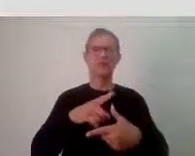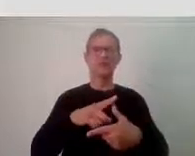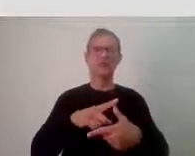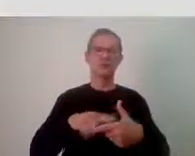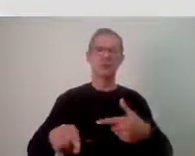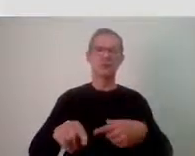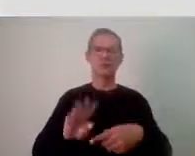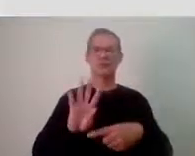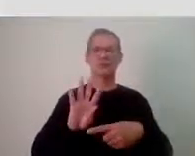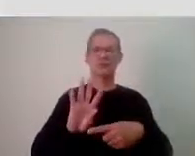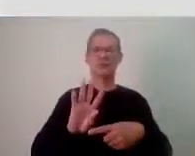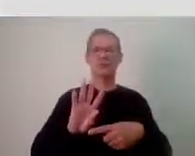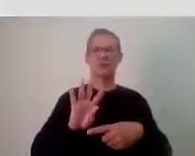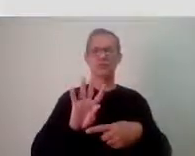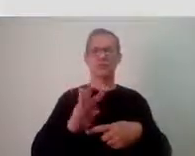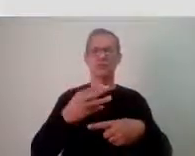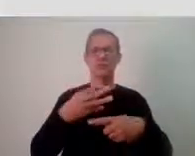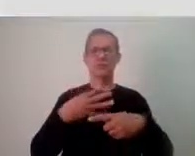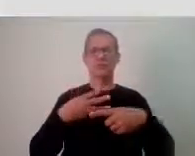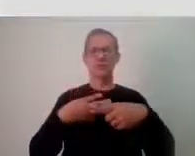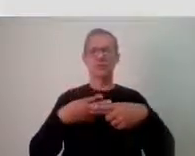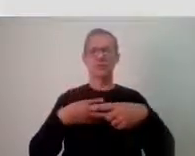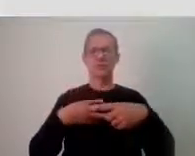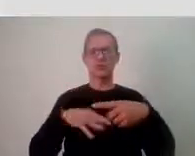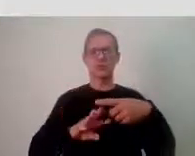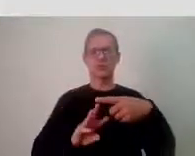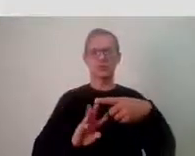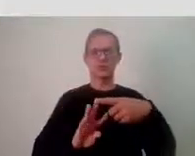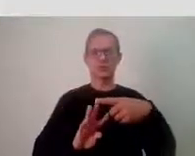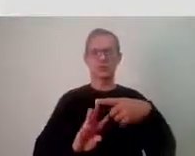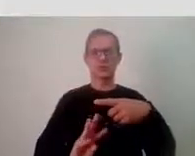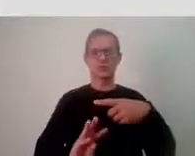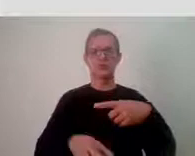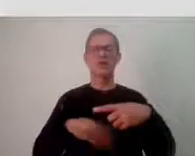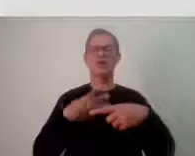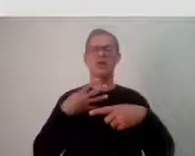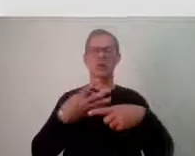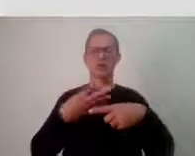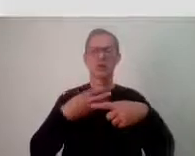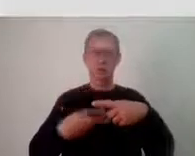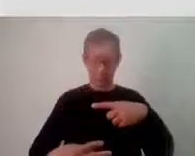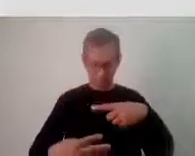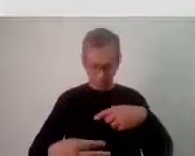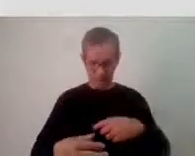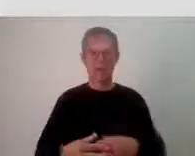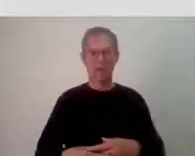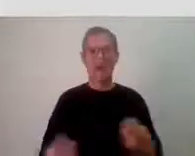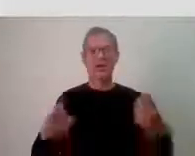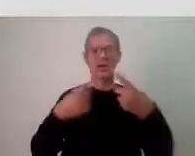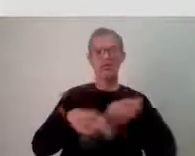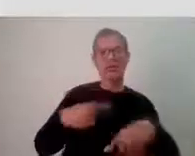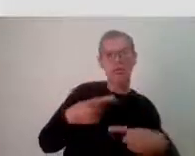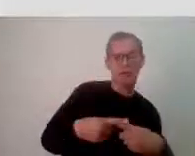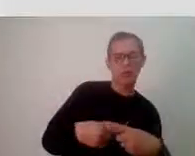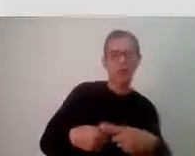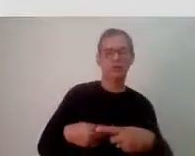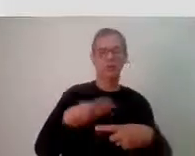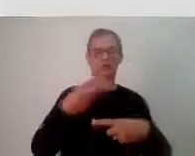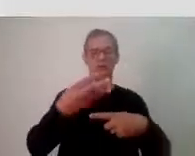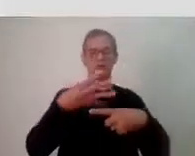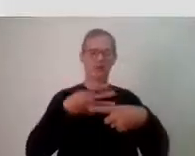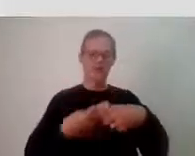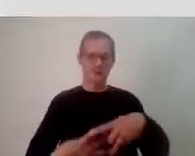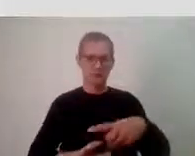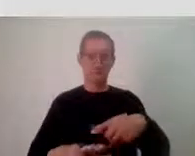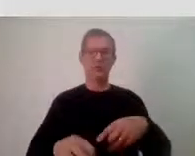4/3, gente, perdão. Aqui é 4/3 e aqui é 4/3. Aqui a gente inverte, por isso que deu 3/4 aqui, mais